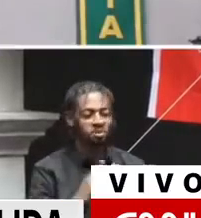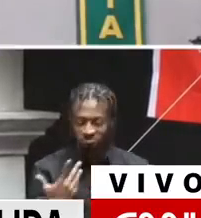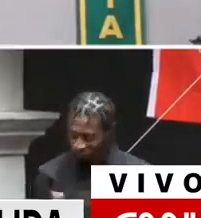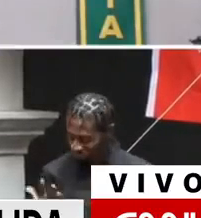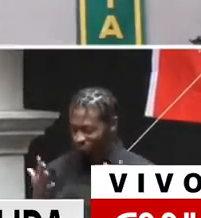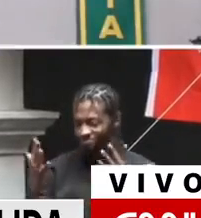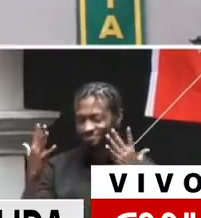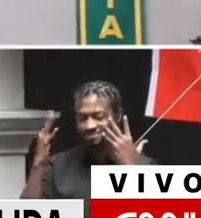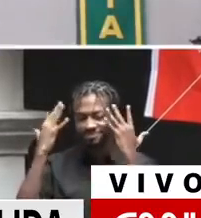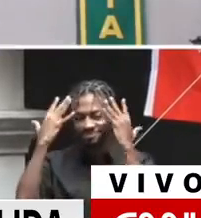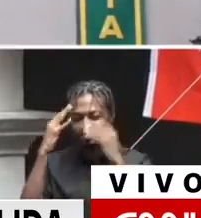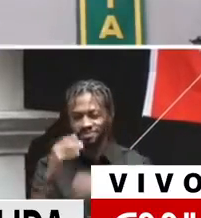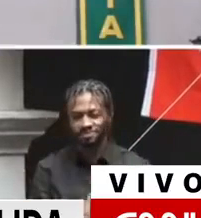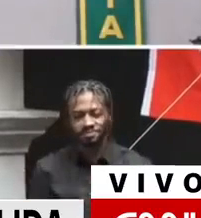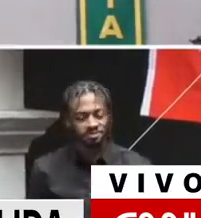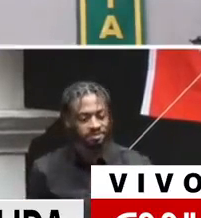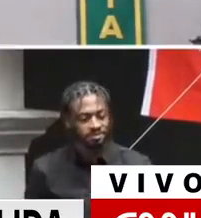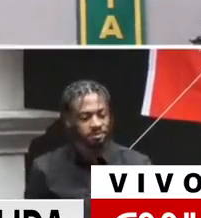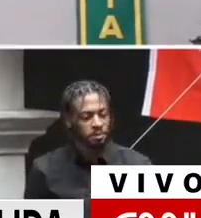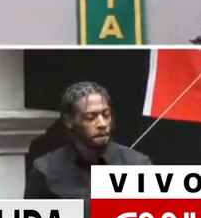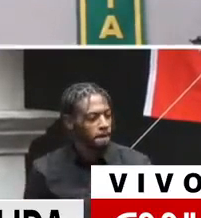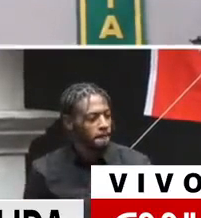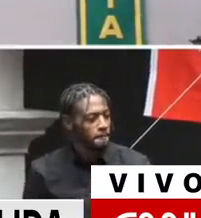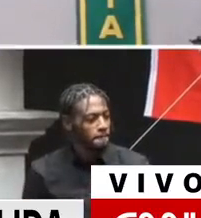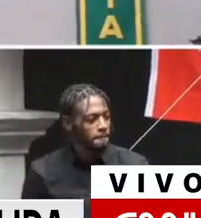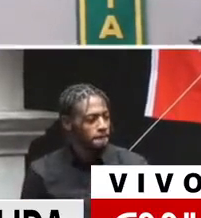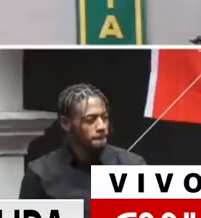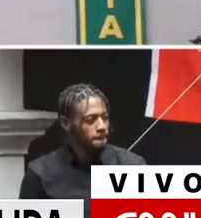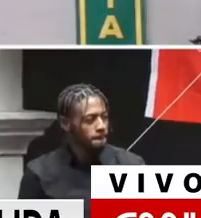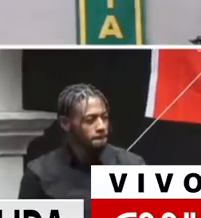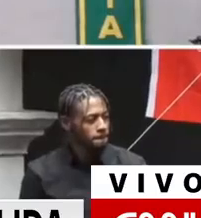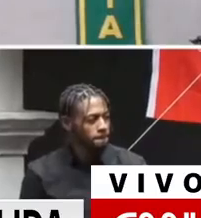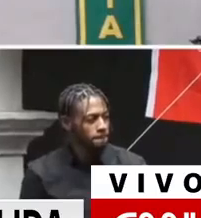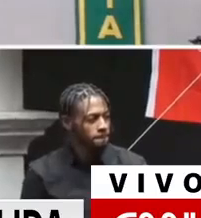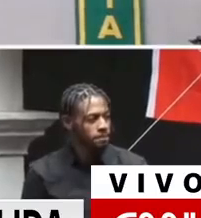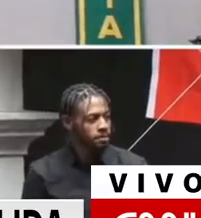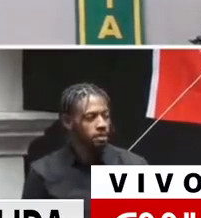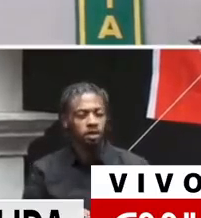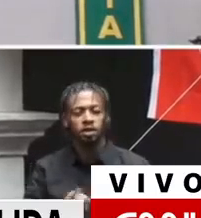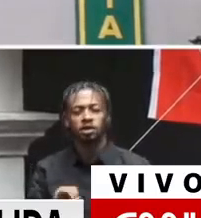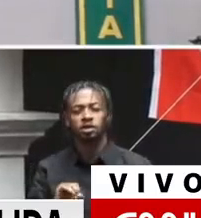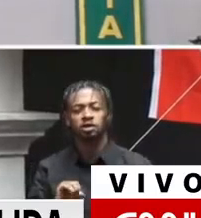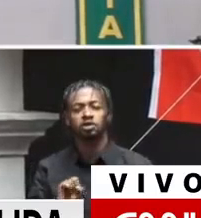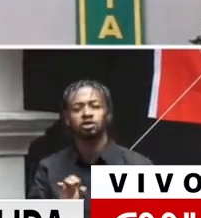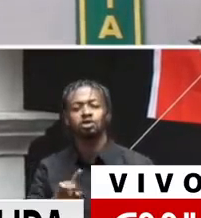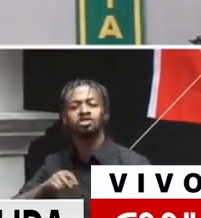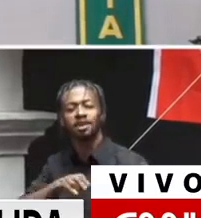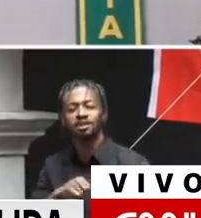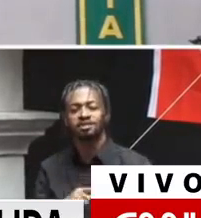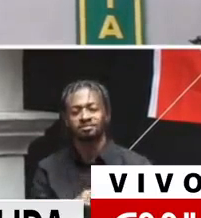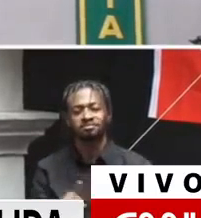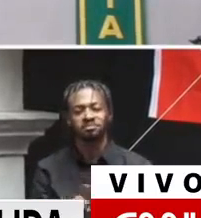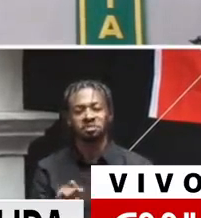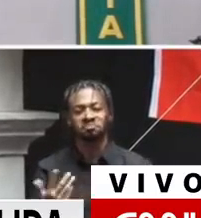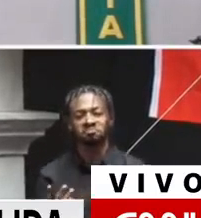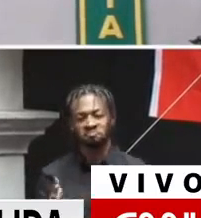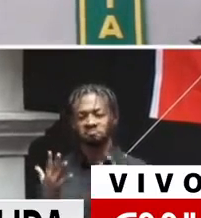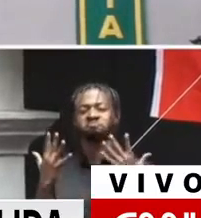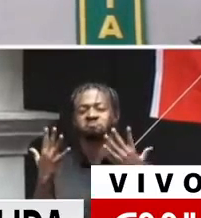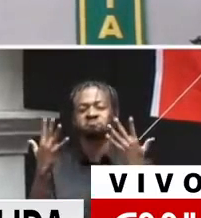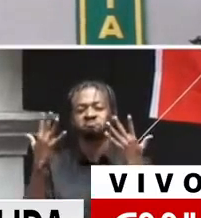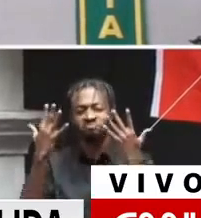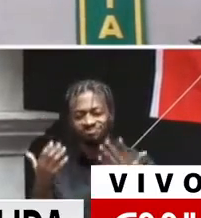acontece lá na Faculdade de Direito, para mais tarde trazer as informações para a gente. Fato é que essa carta, gente, atualizando para vocês agora a quantidade